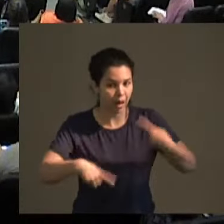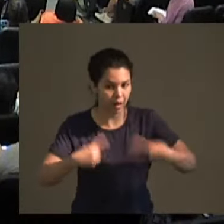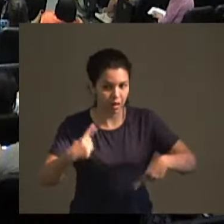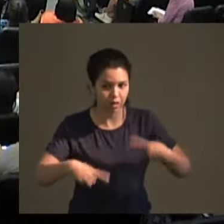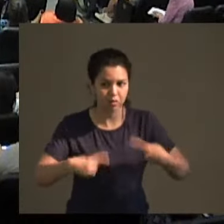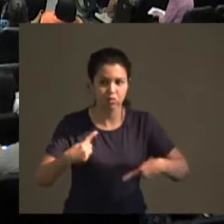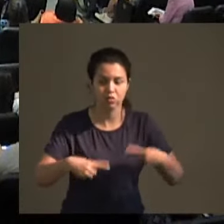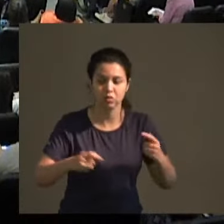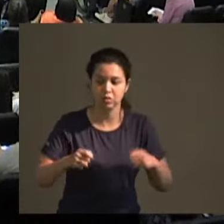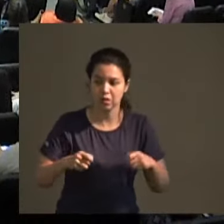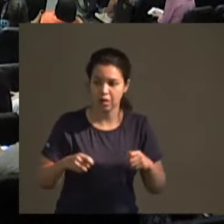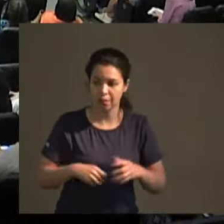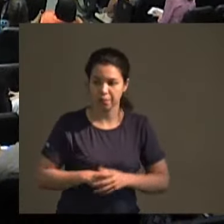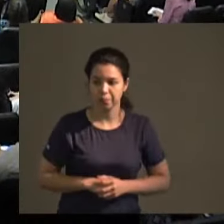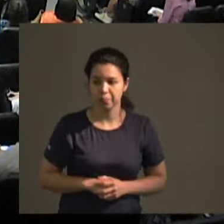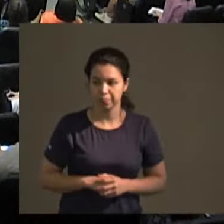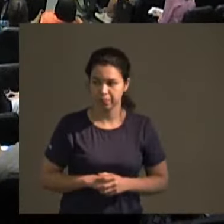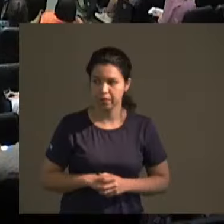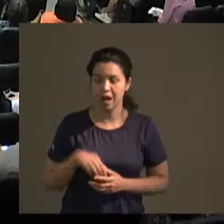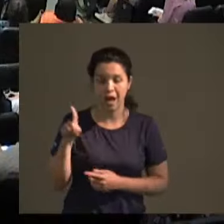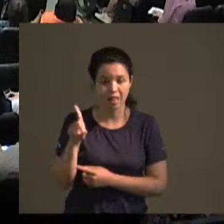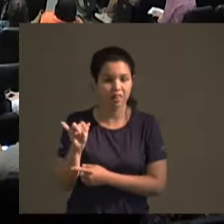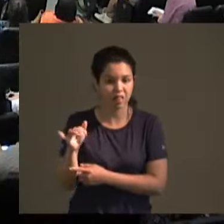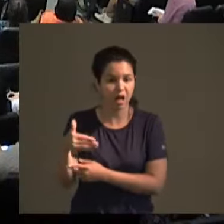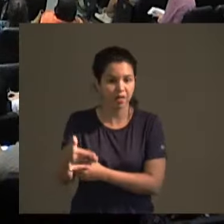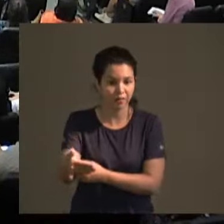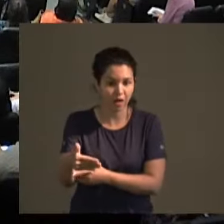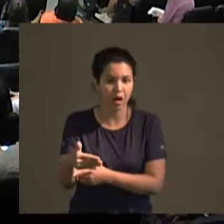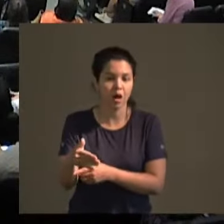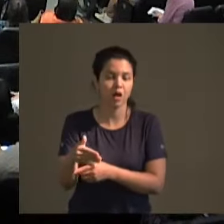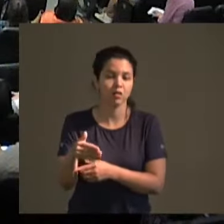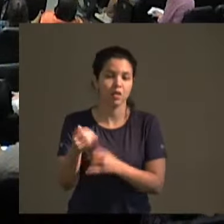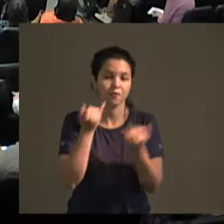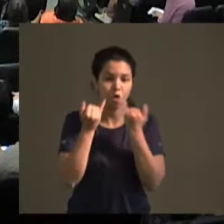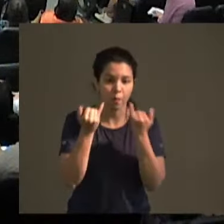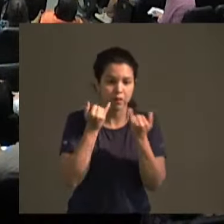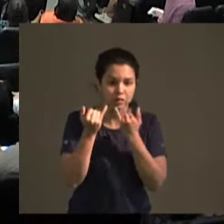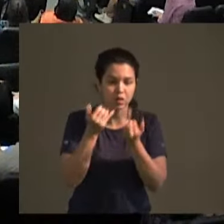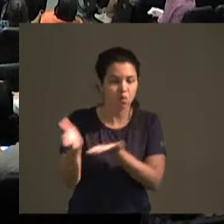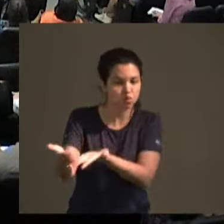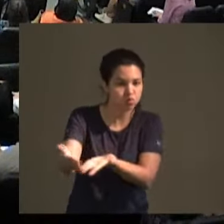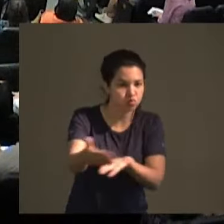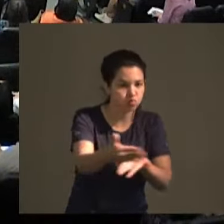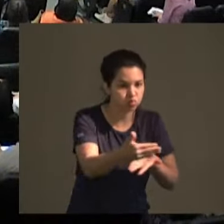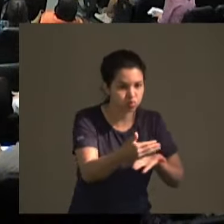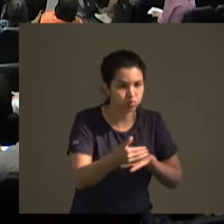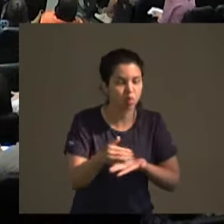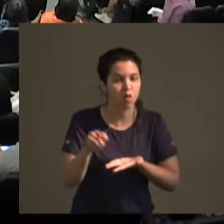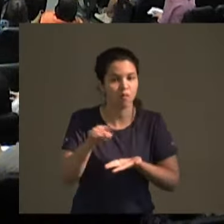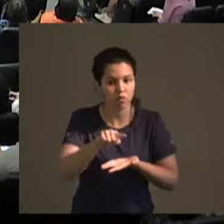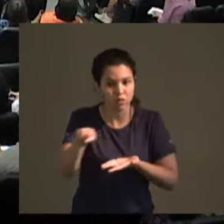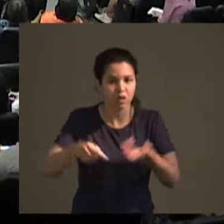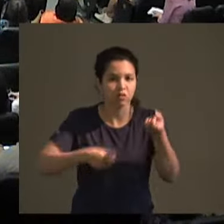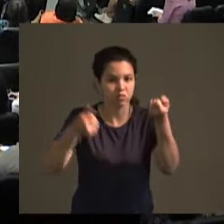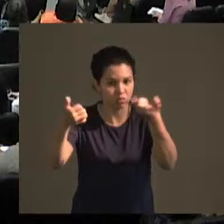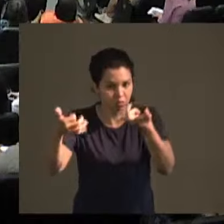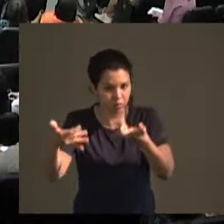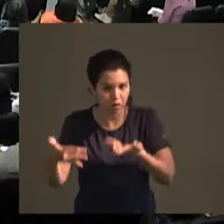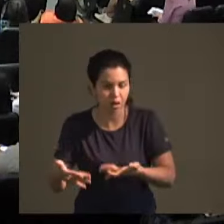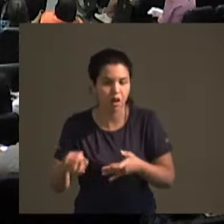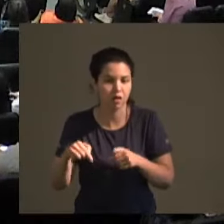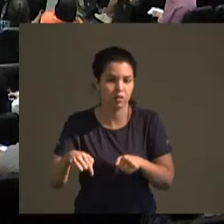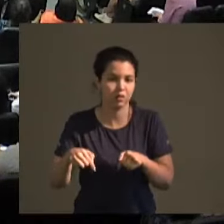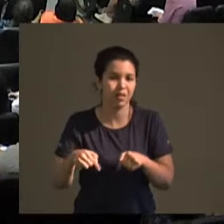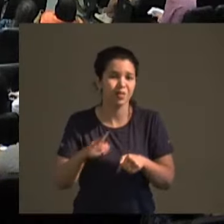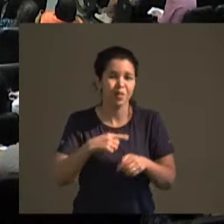E, consequentemente, a Dai pode estar levando também todas essas informações para o Paulo, né? O que for coletado aqui, só para a gente